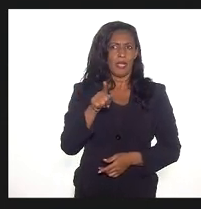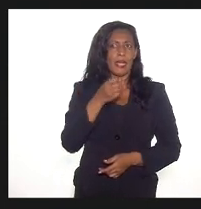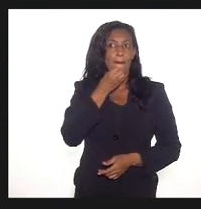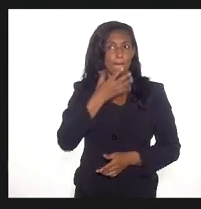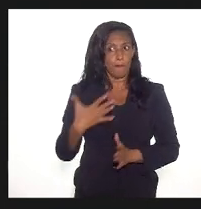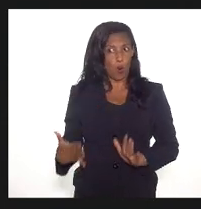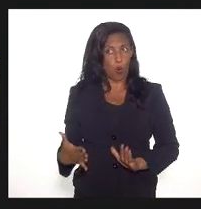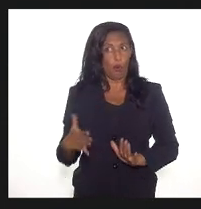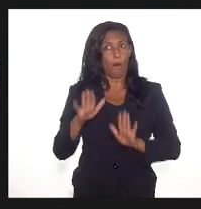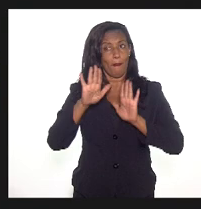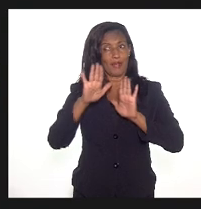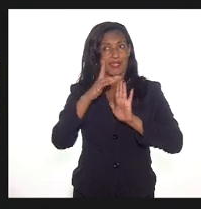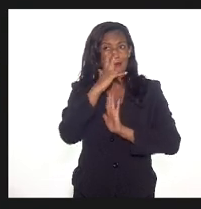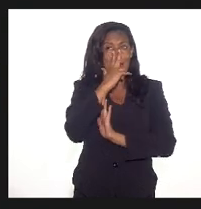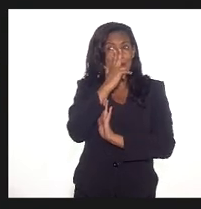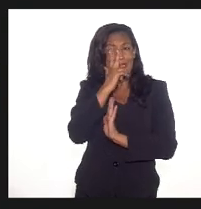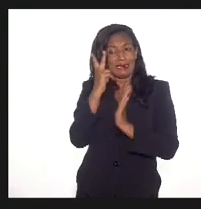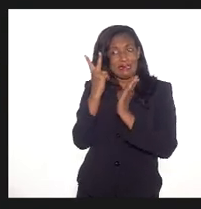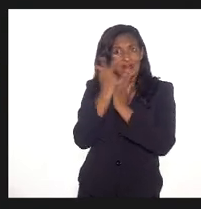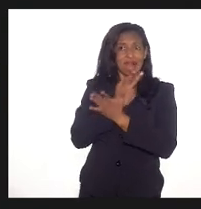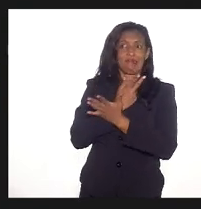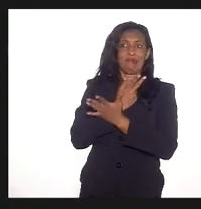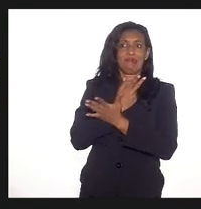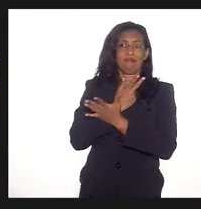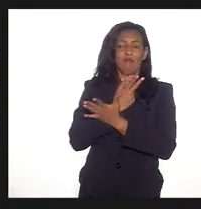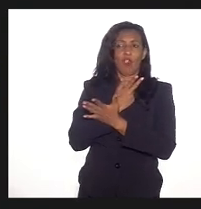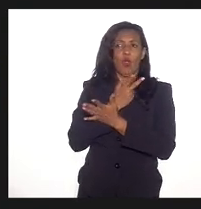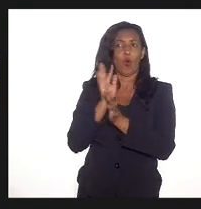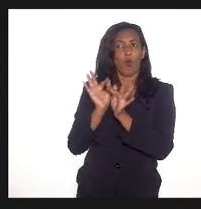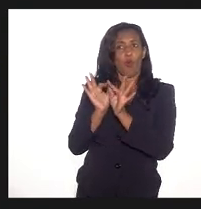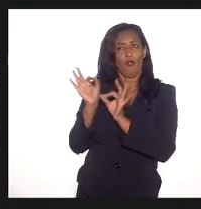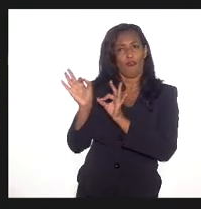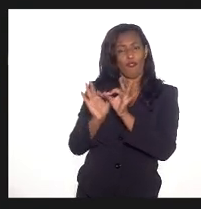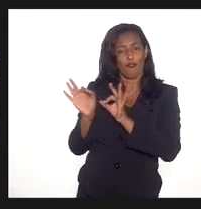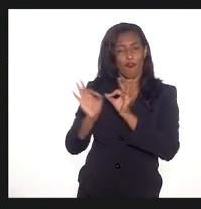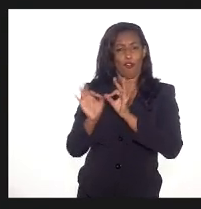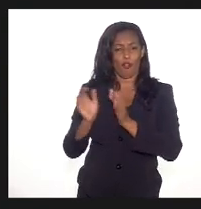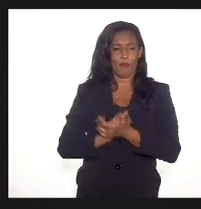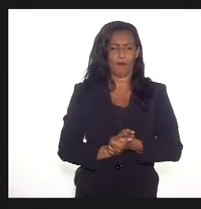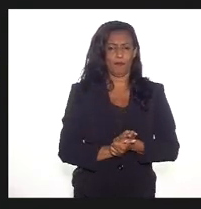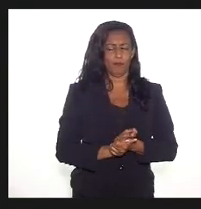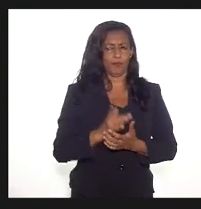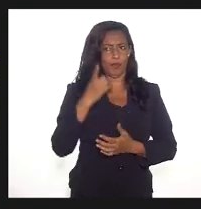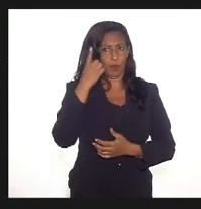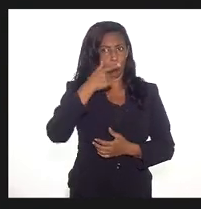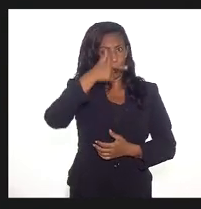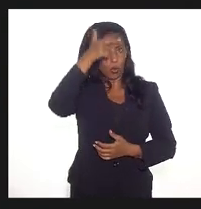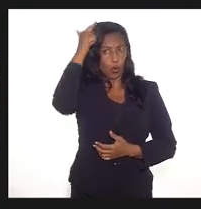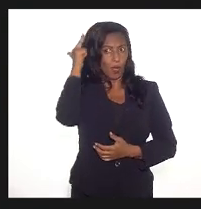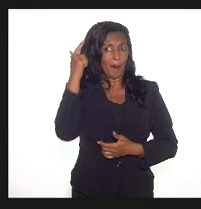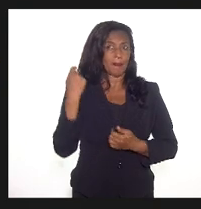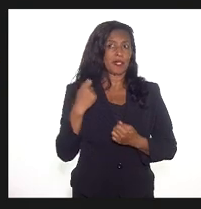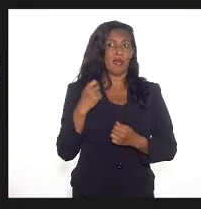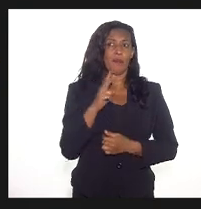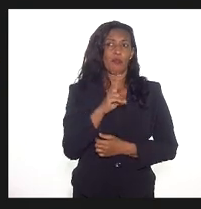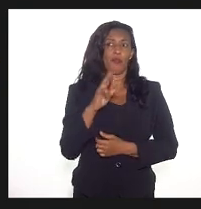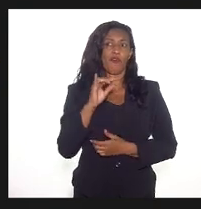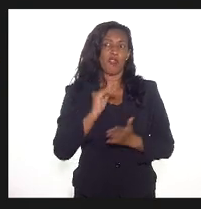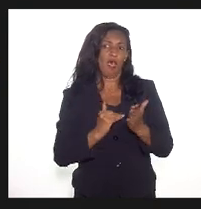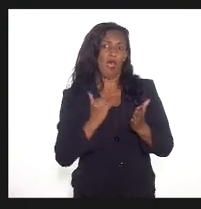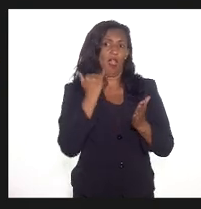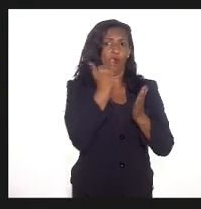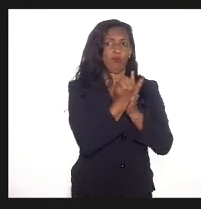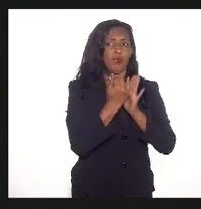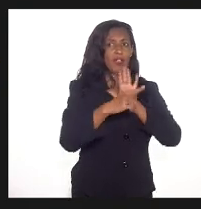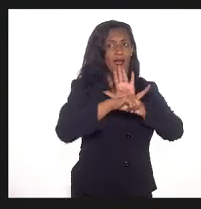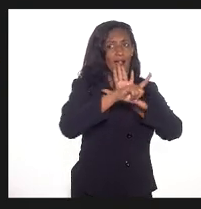equivocado com a fundamentação e talvez até com a forma, porque assiste razão o deputado Luiz Paulo, que talvez tenha que ser por via de alteração da